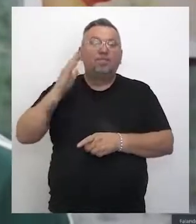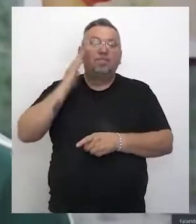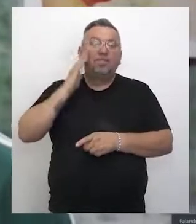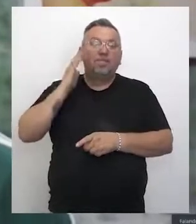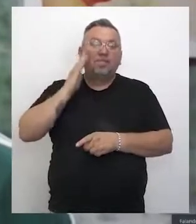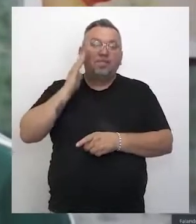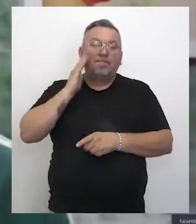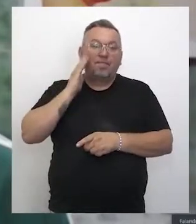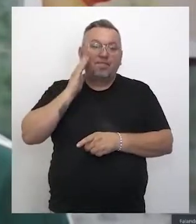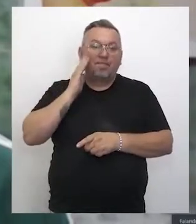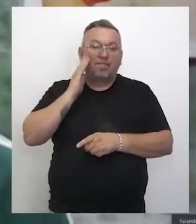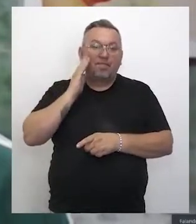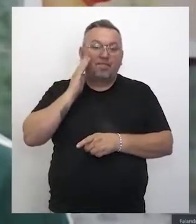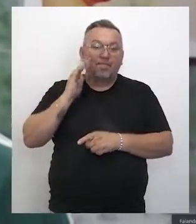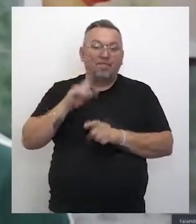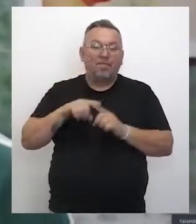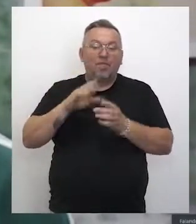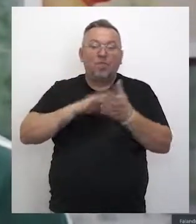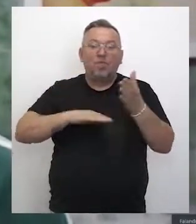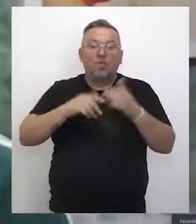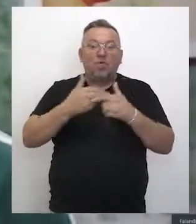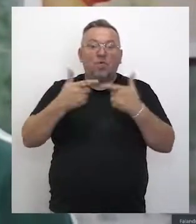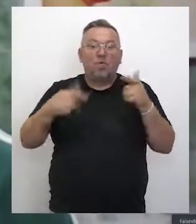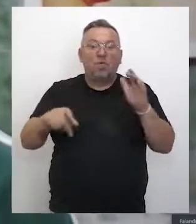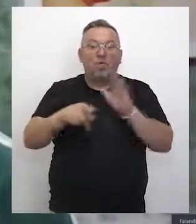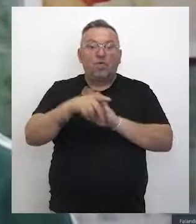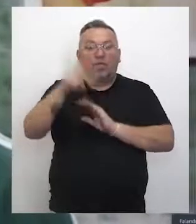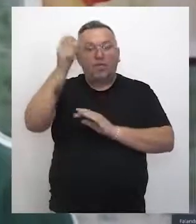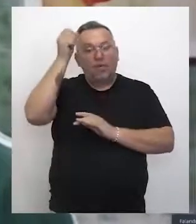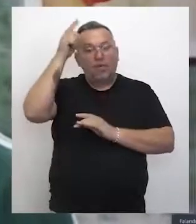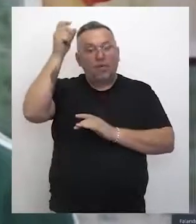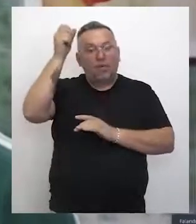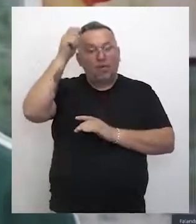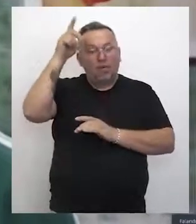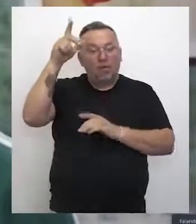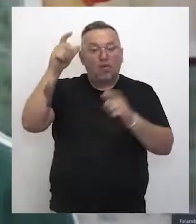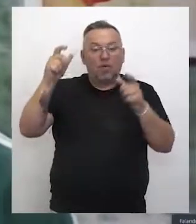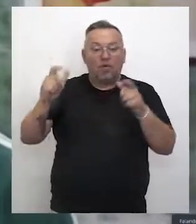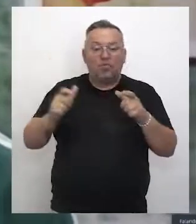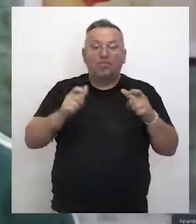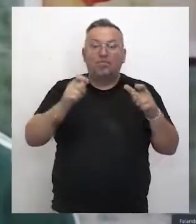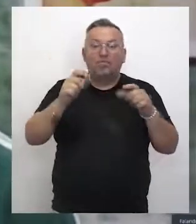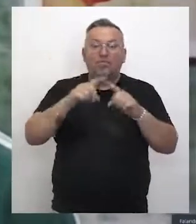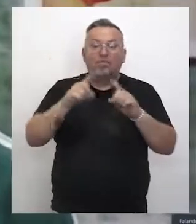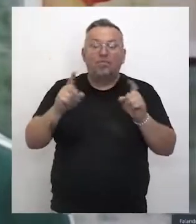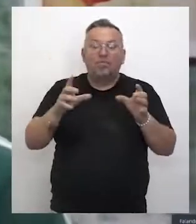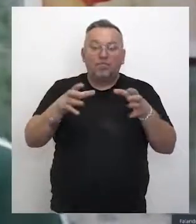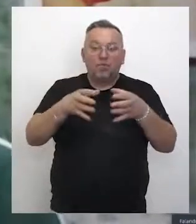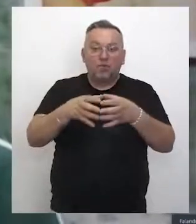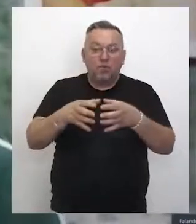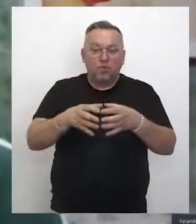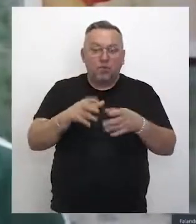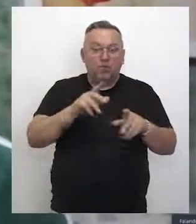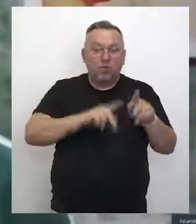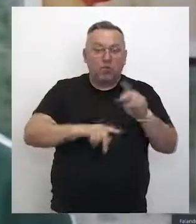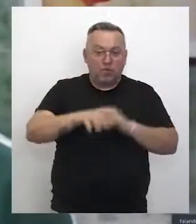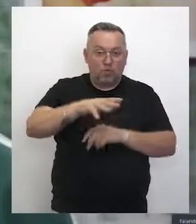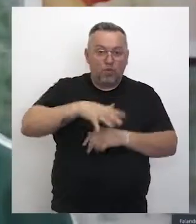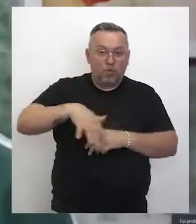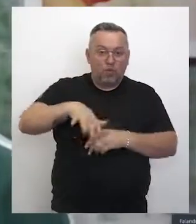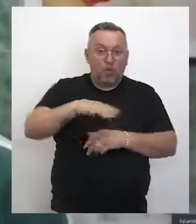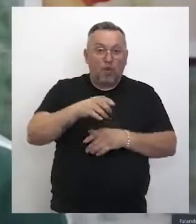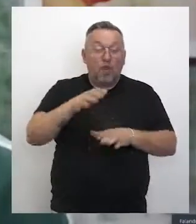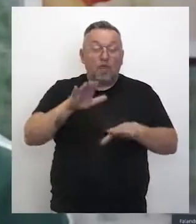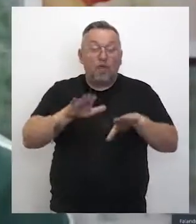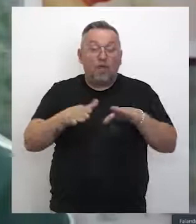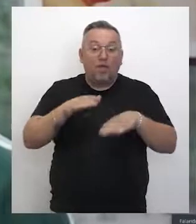compreendermos toda a questão da cultura local, das comunidades. Se você talvez aí